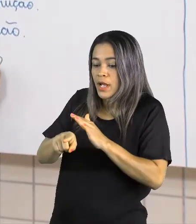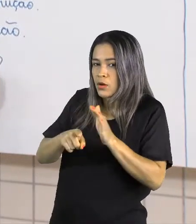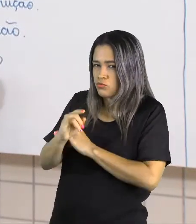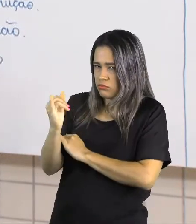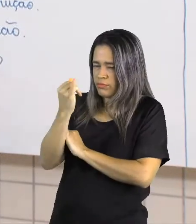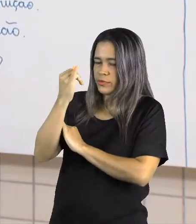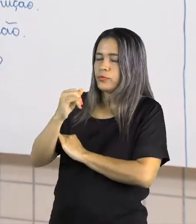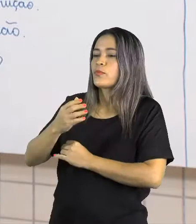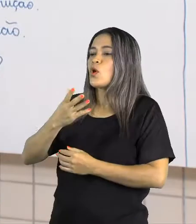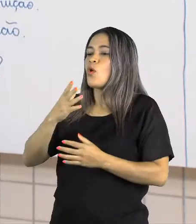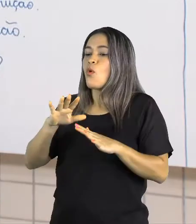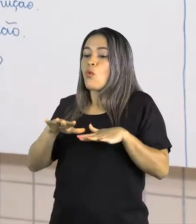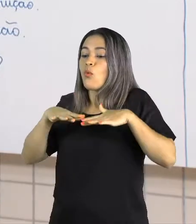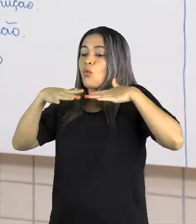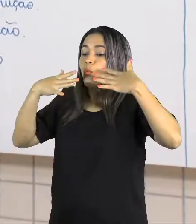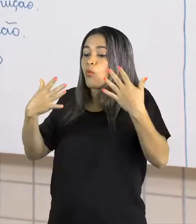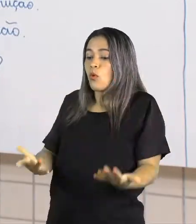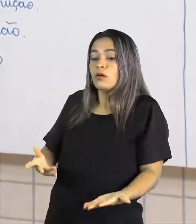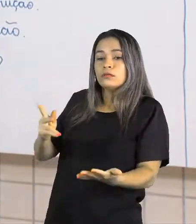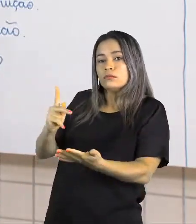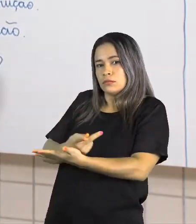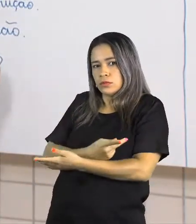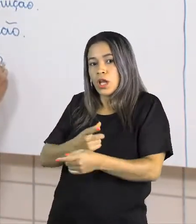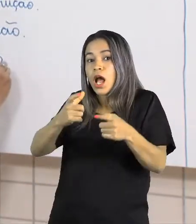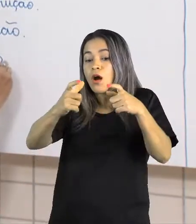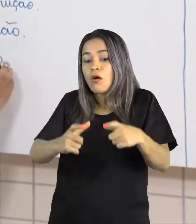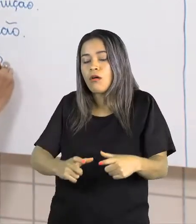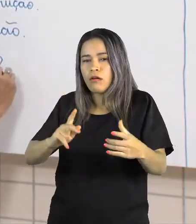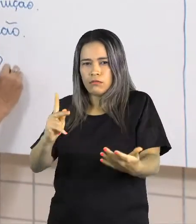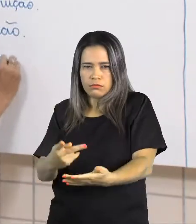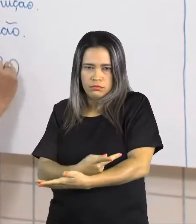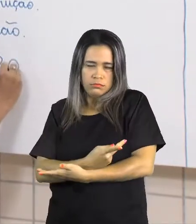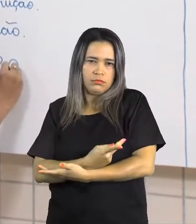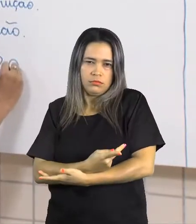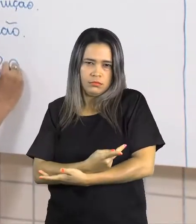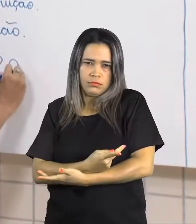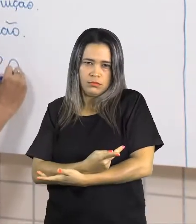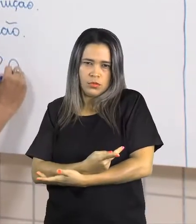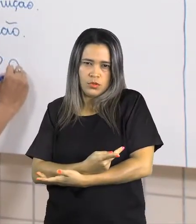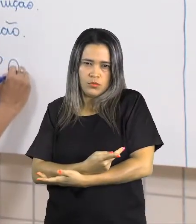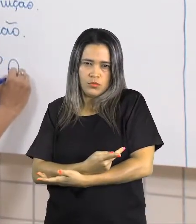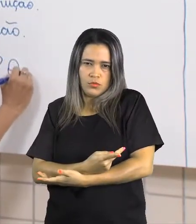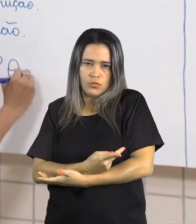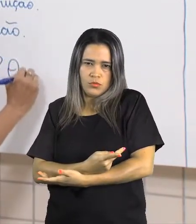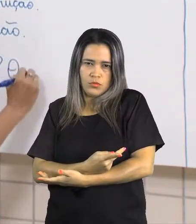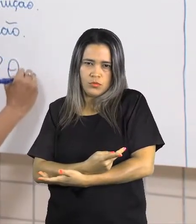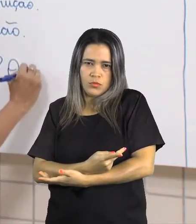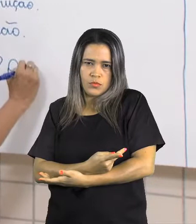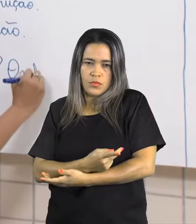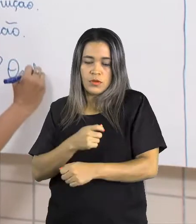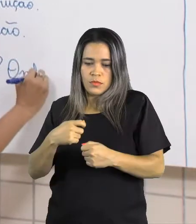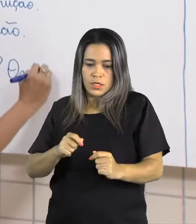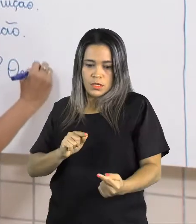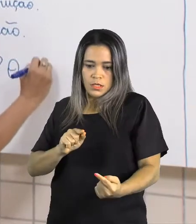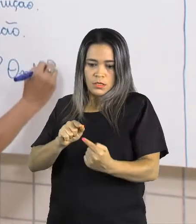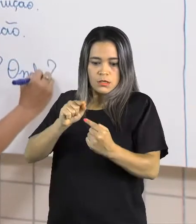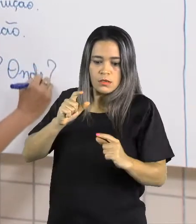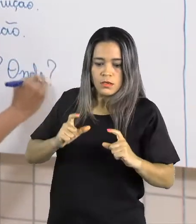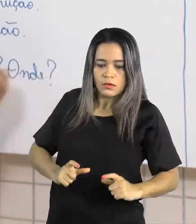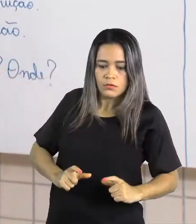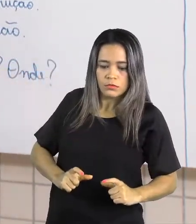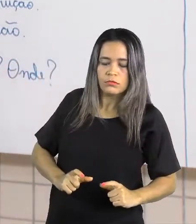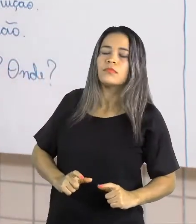É quando aconteceu, onde aconteceu, você não pode deixar de identificar